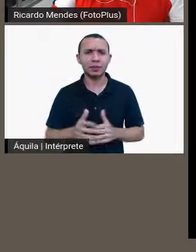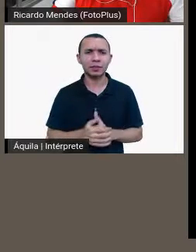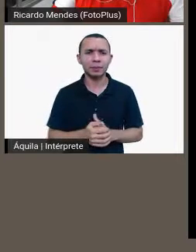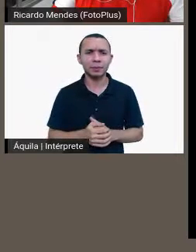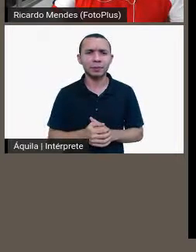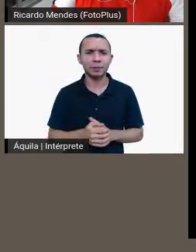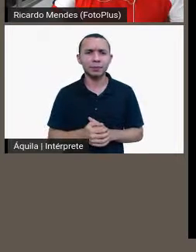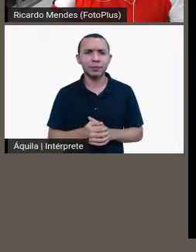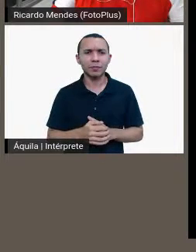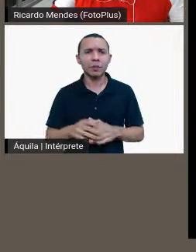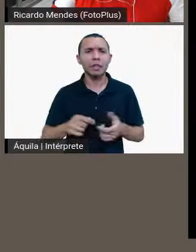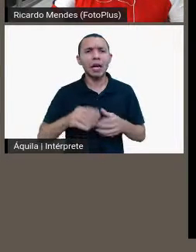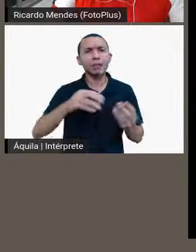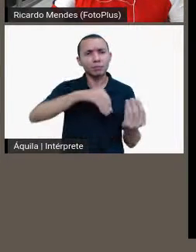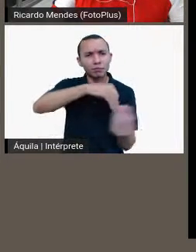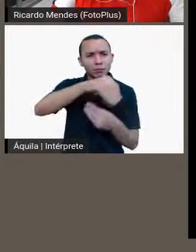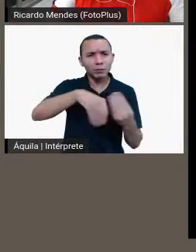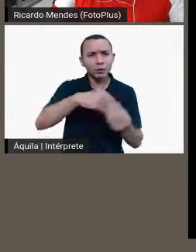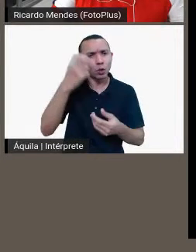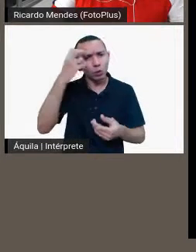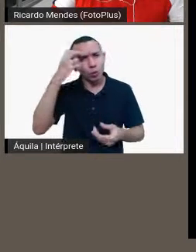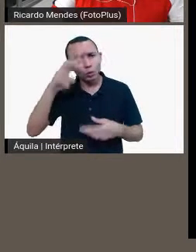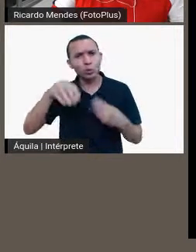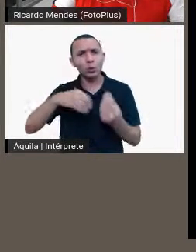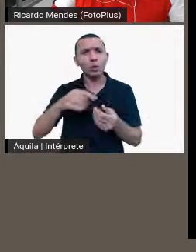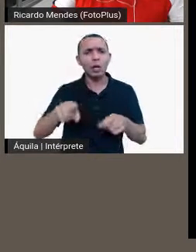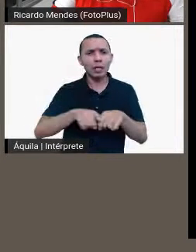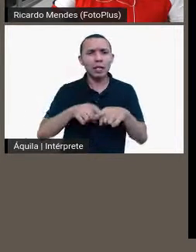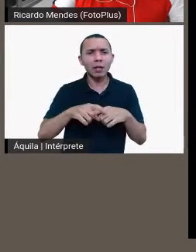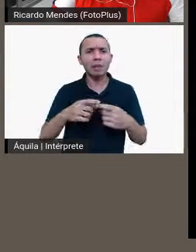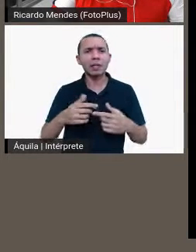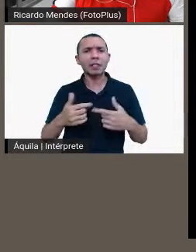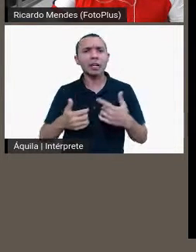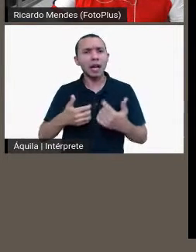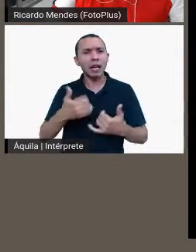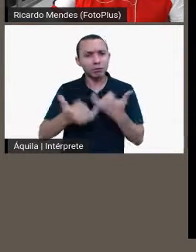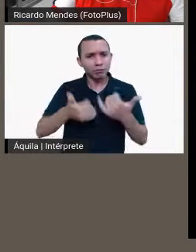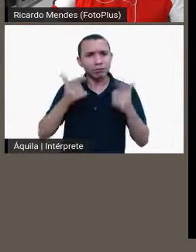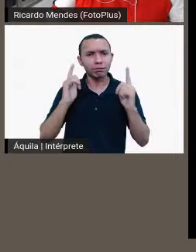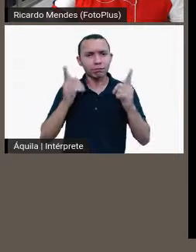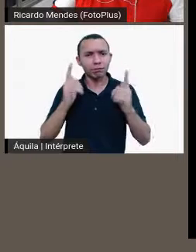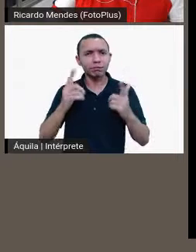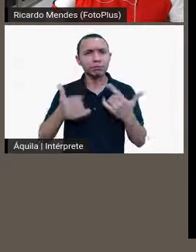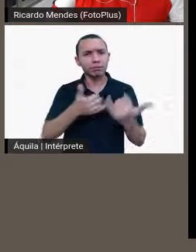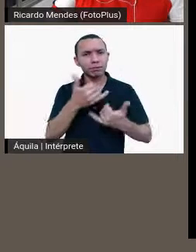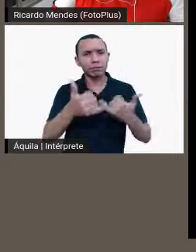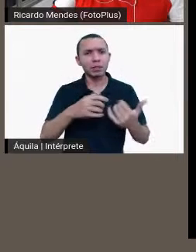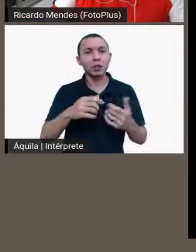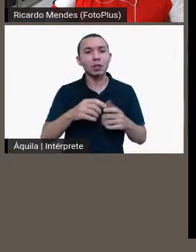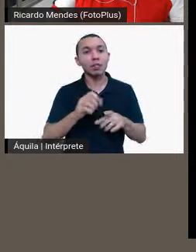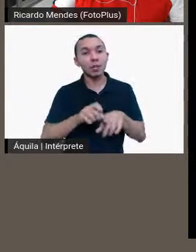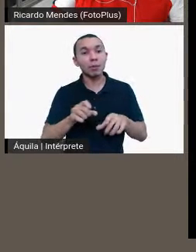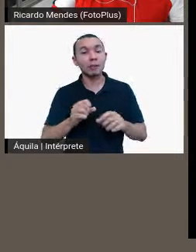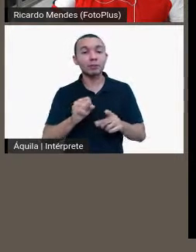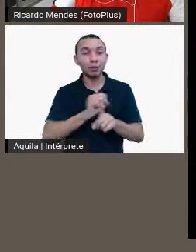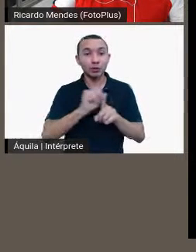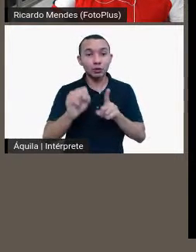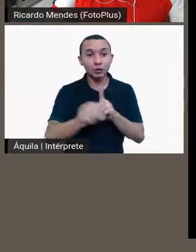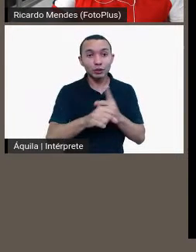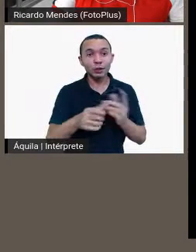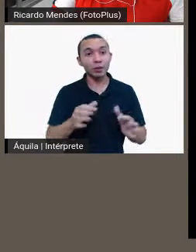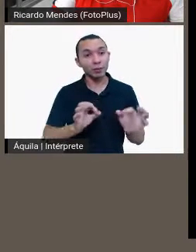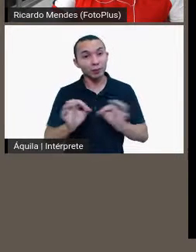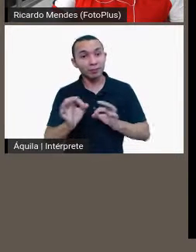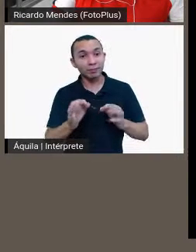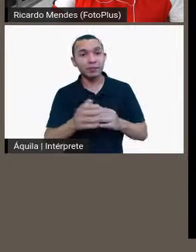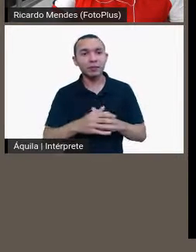transnacional, híbrido, mesclando os campos da cultura e do entretenimento, artes e indústria cultural, controle social e censura, aspectos que veremos ao longo